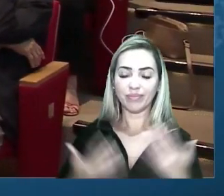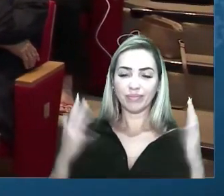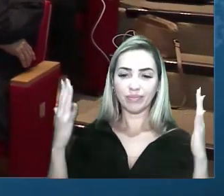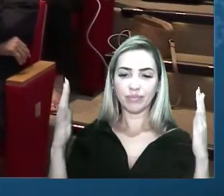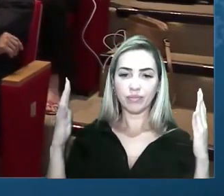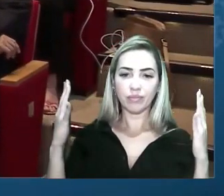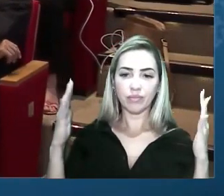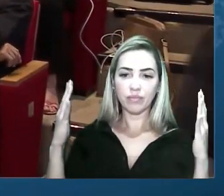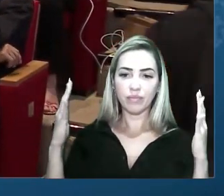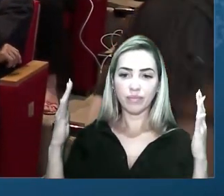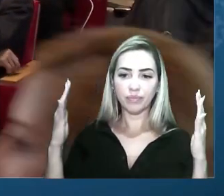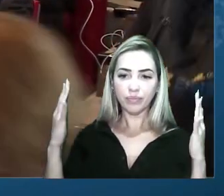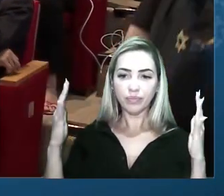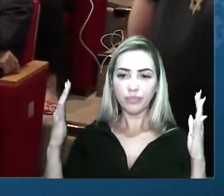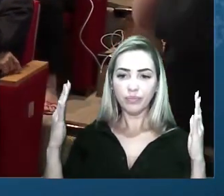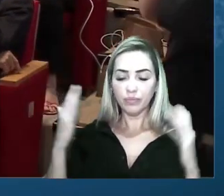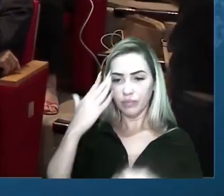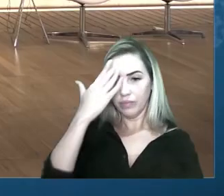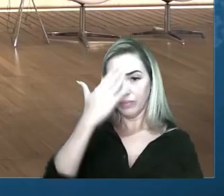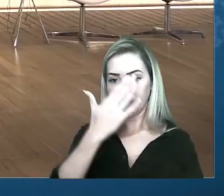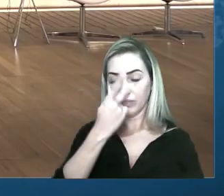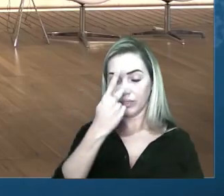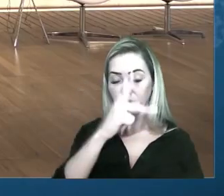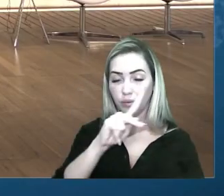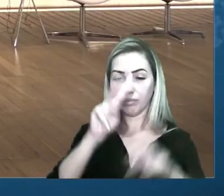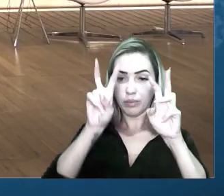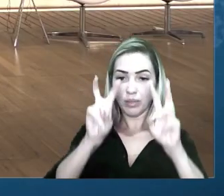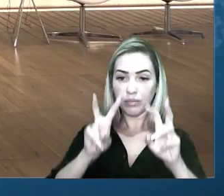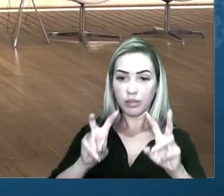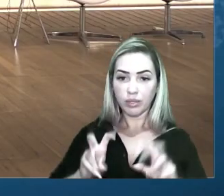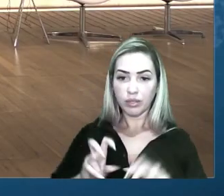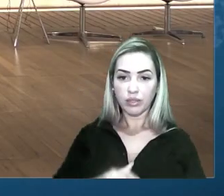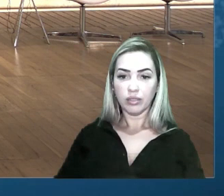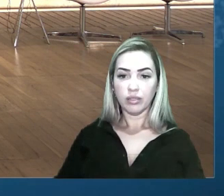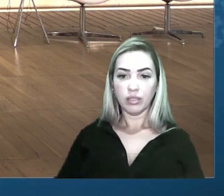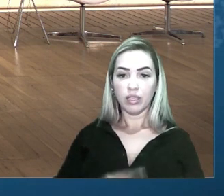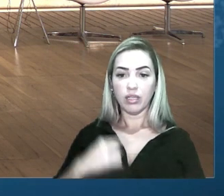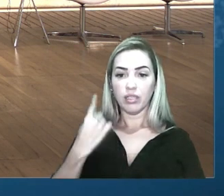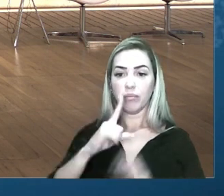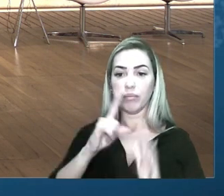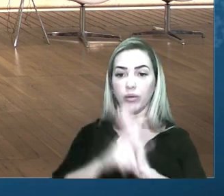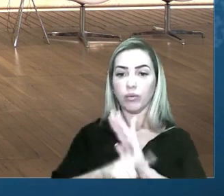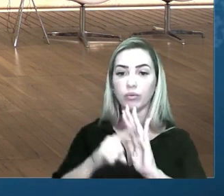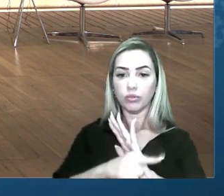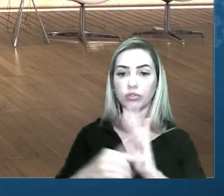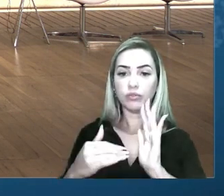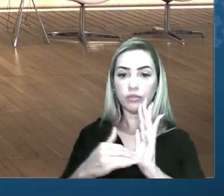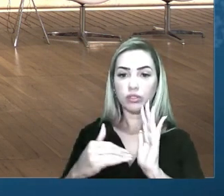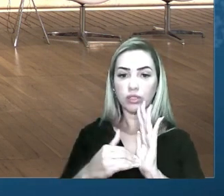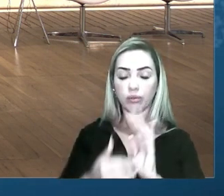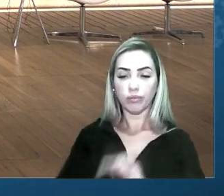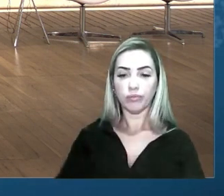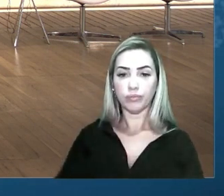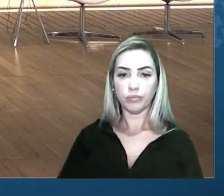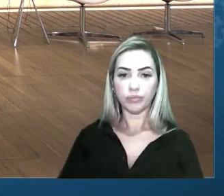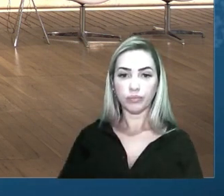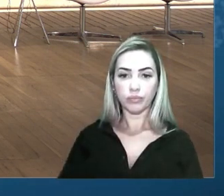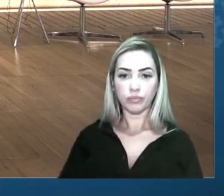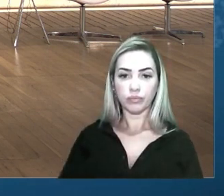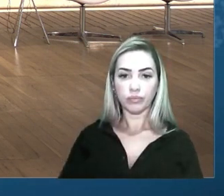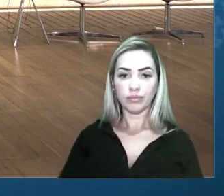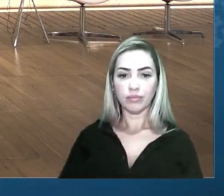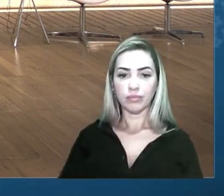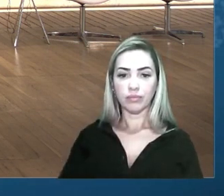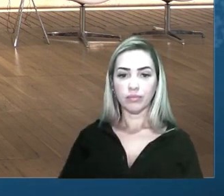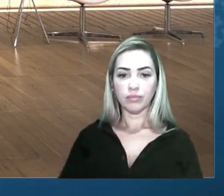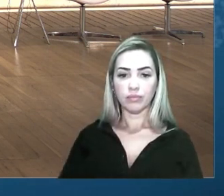Thank you, Jintao. We'll leave questions. Obrigado, Jintao. Vamos deixar as perguntas para o final. Agora eu vou passar para a minha